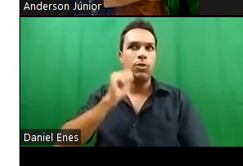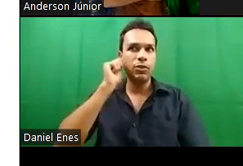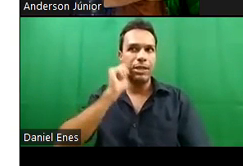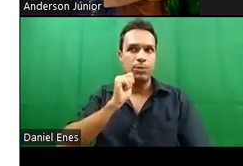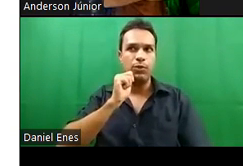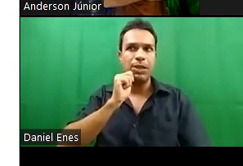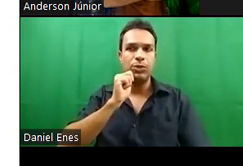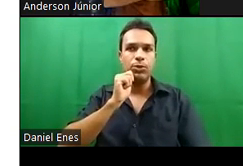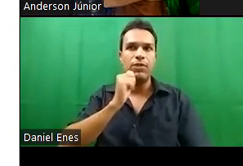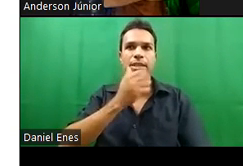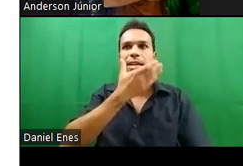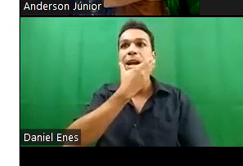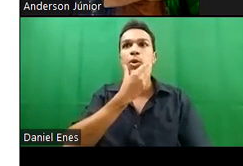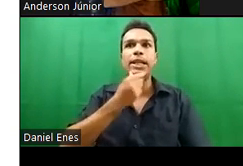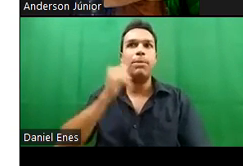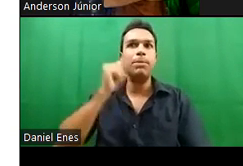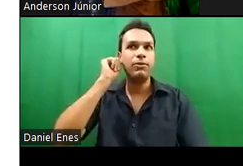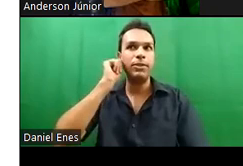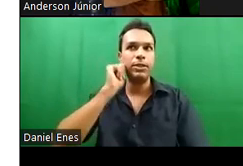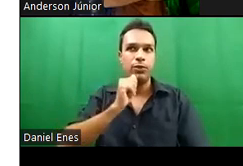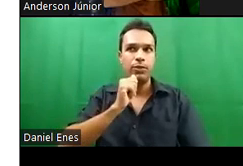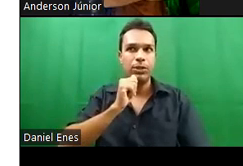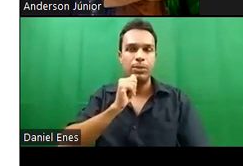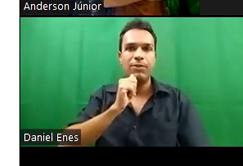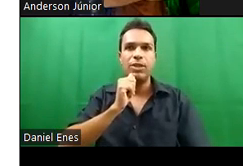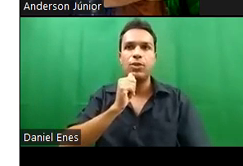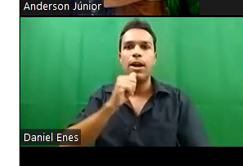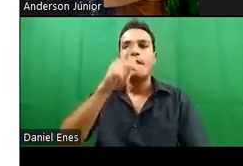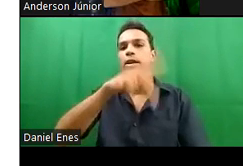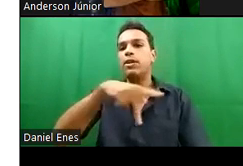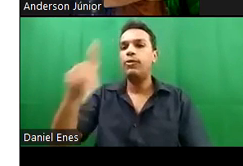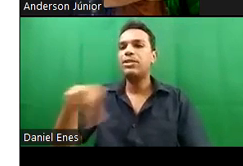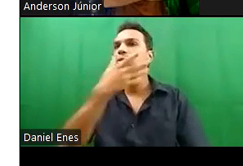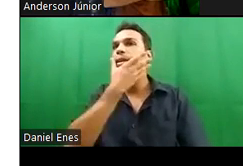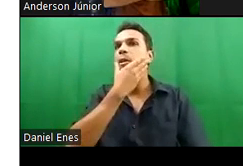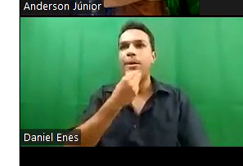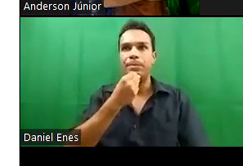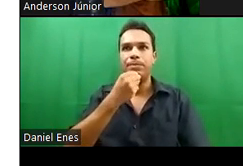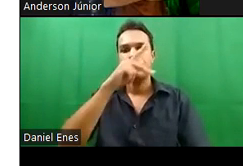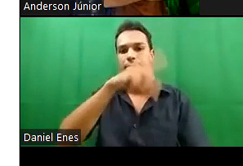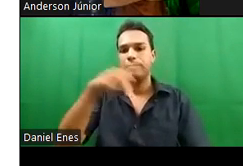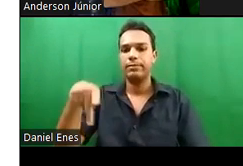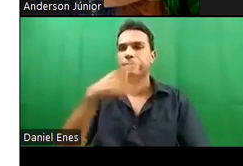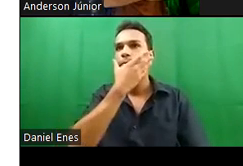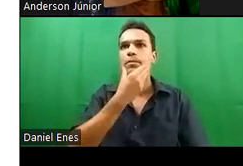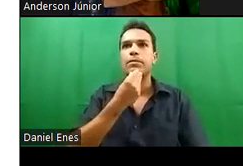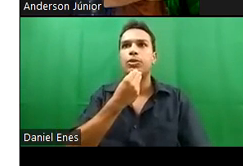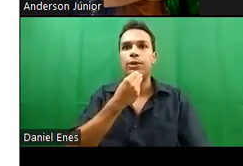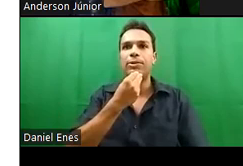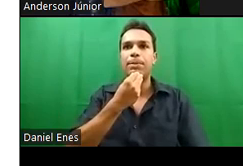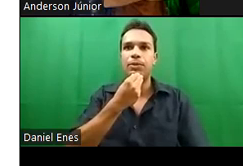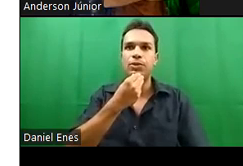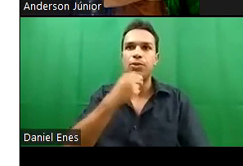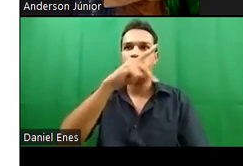mulher. Alguns fazem o movimento duas vezes. A maioria abrevia o movimento uma vez só. Eu faço isso aqui, Eu estou falando